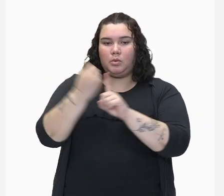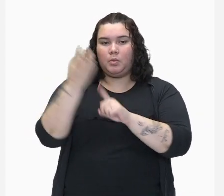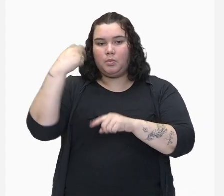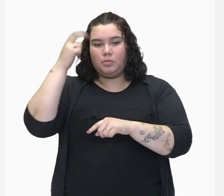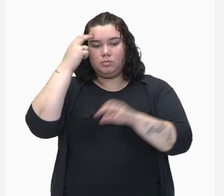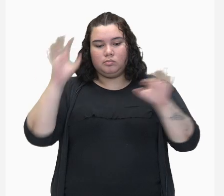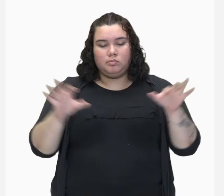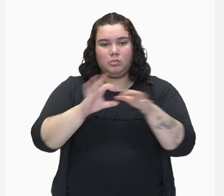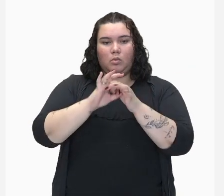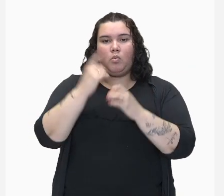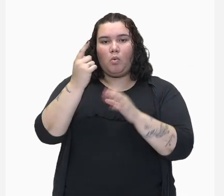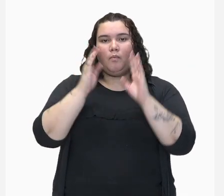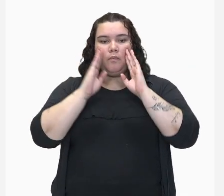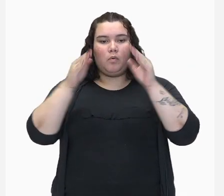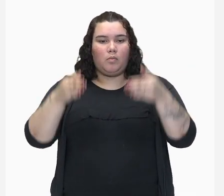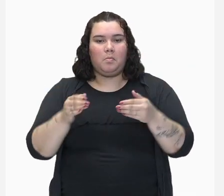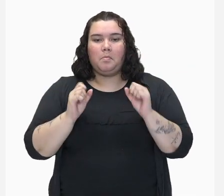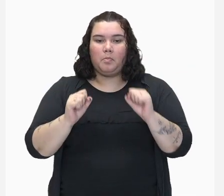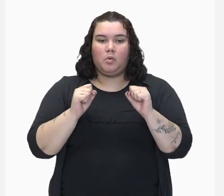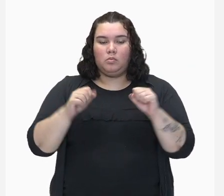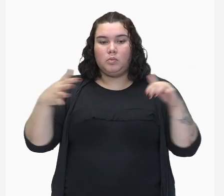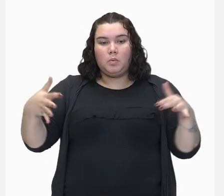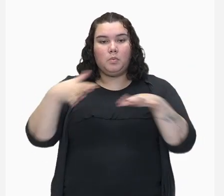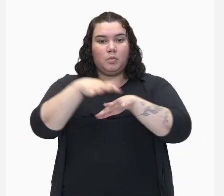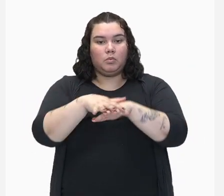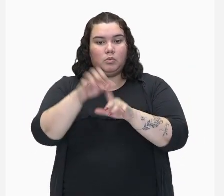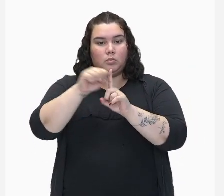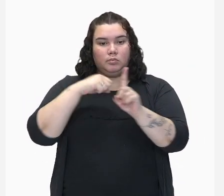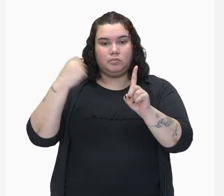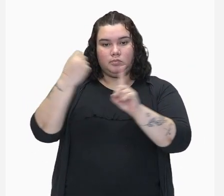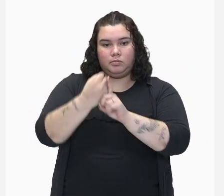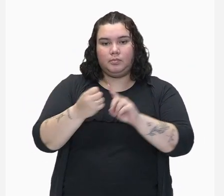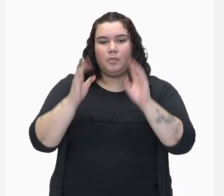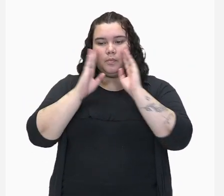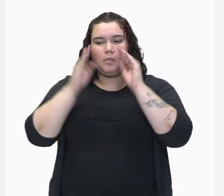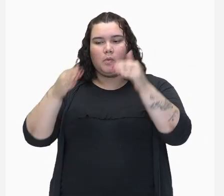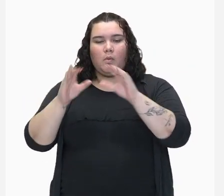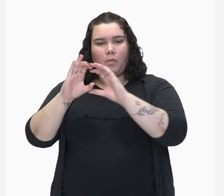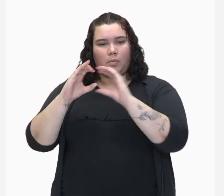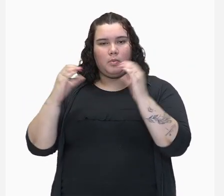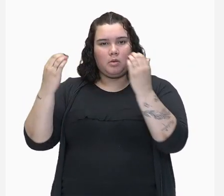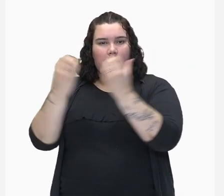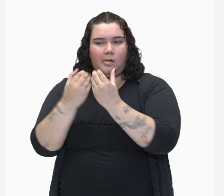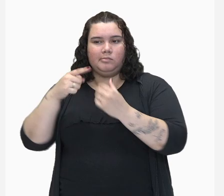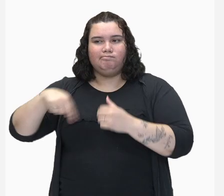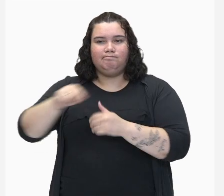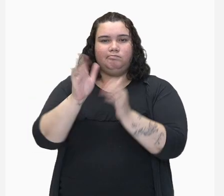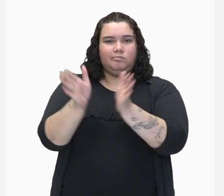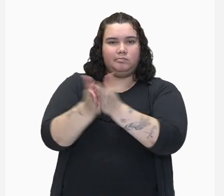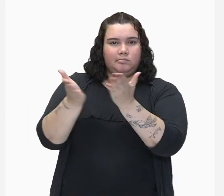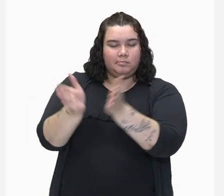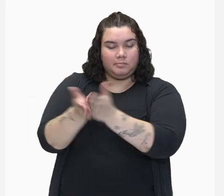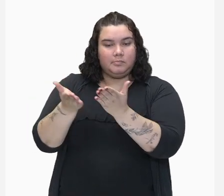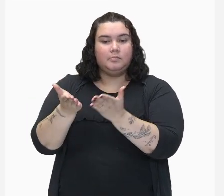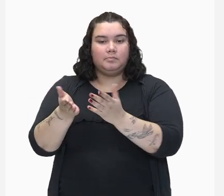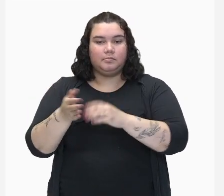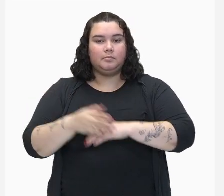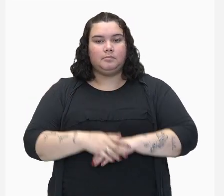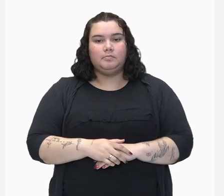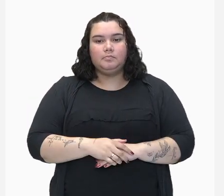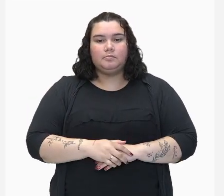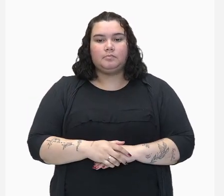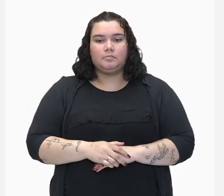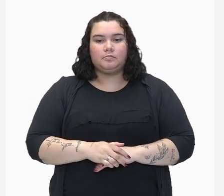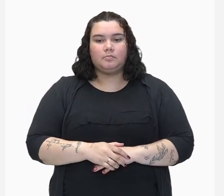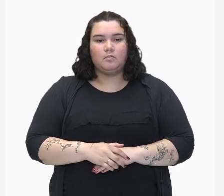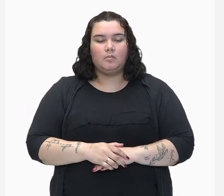paixão comum. Pode ser uma ferramenta de inclusão social, especialmente em comunidades marginalizadas. E sobre